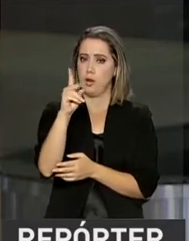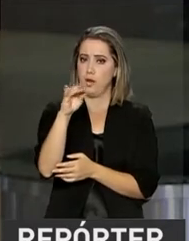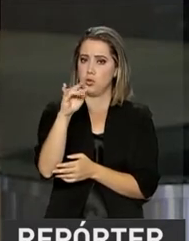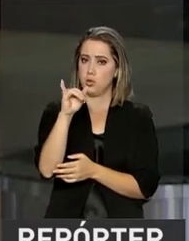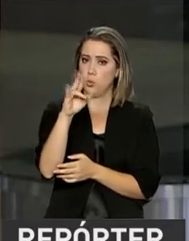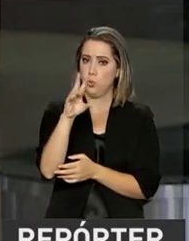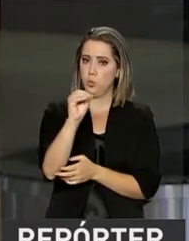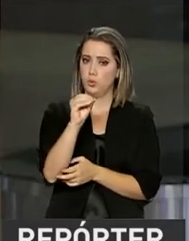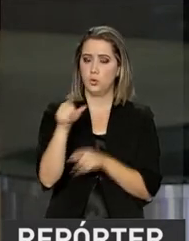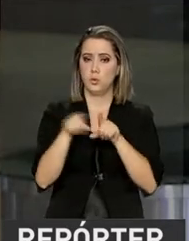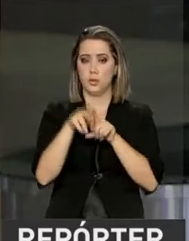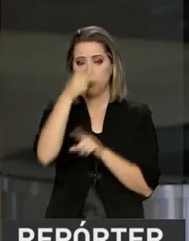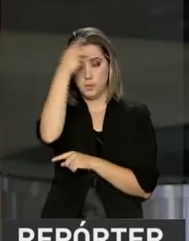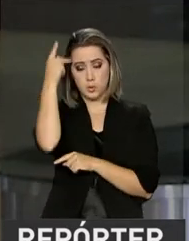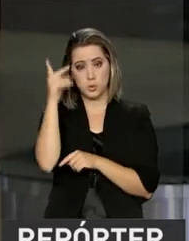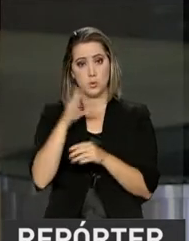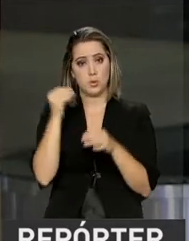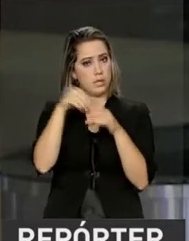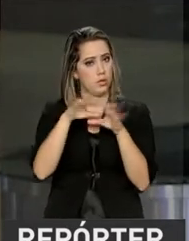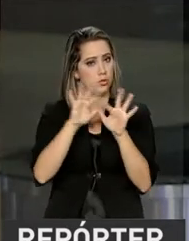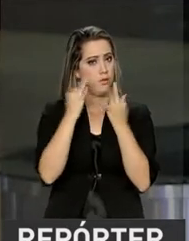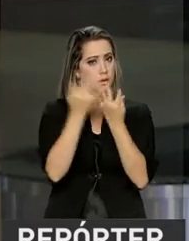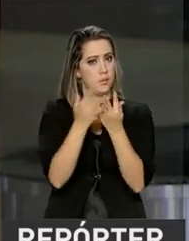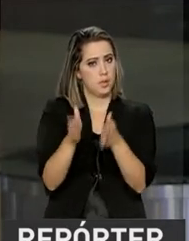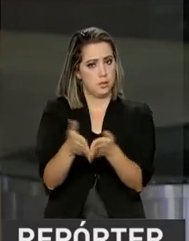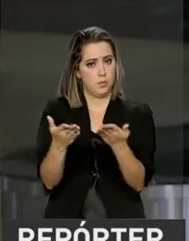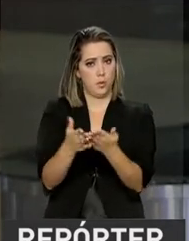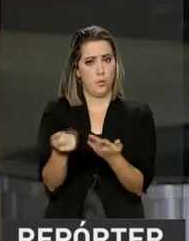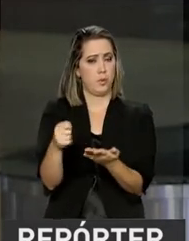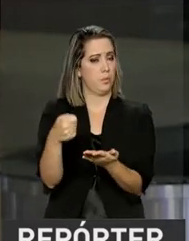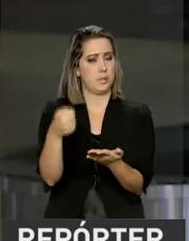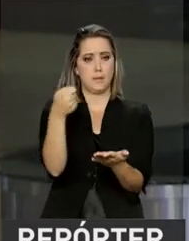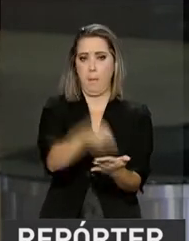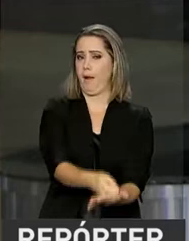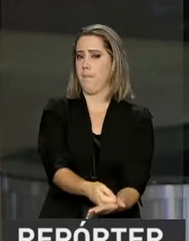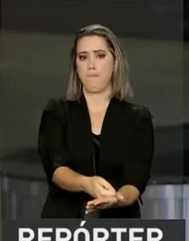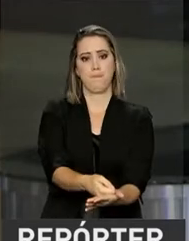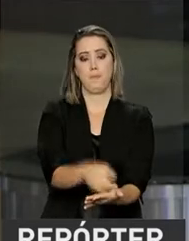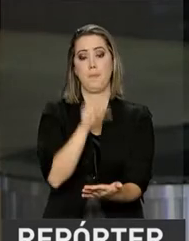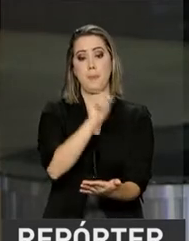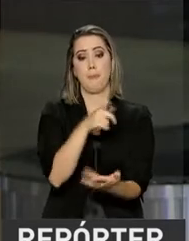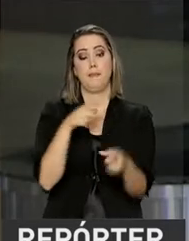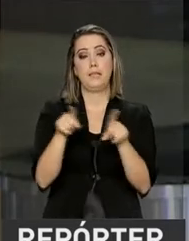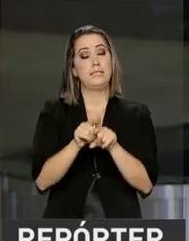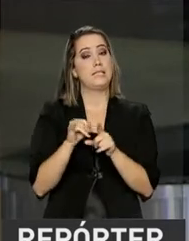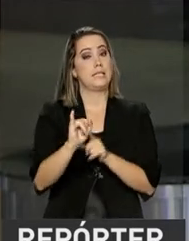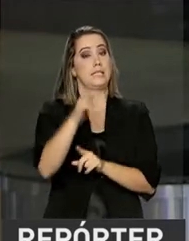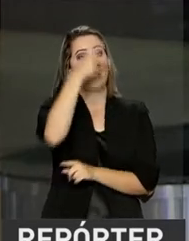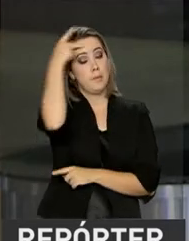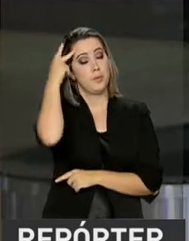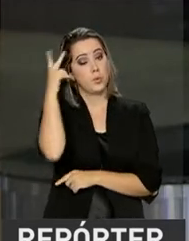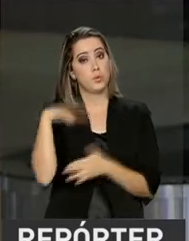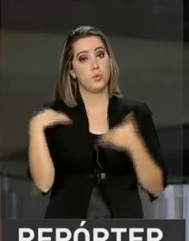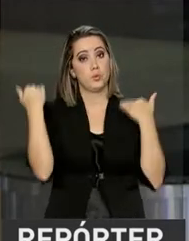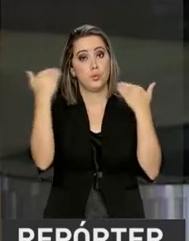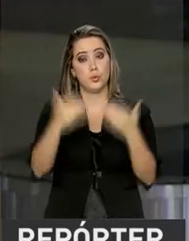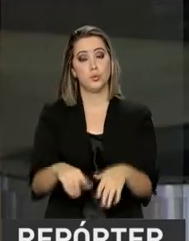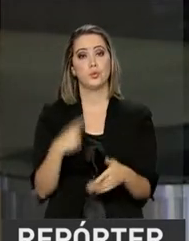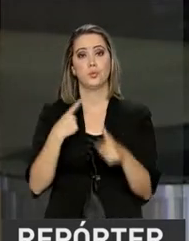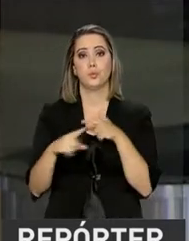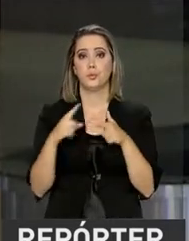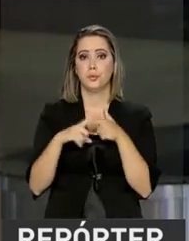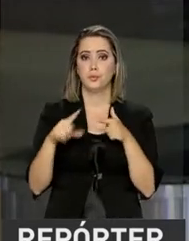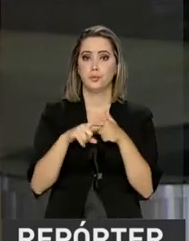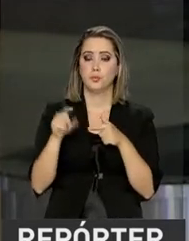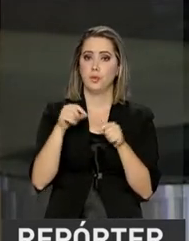Federal e aqueles com famílias de baixa renda não pagam pela inscrição. Caso o estudante enfrente algum problema na